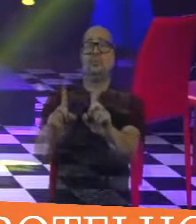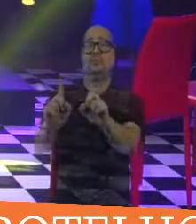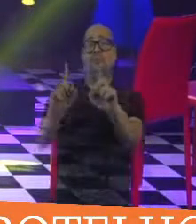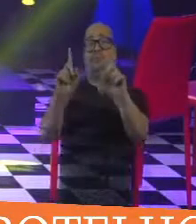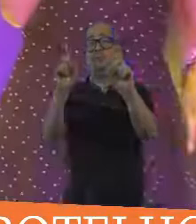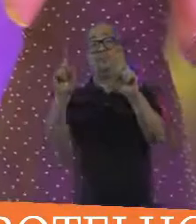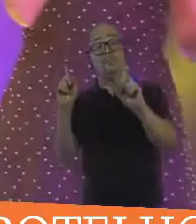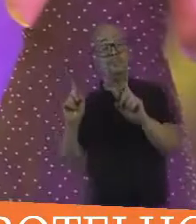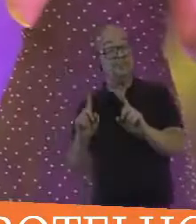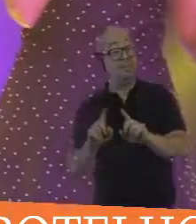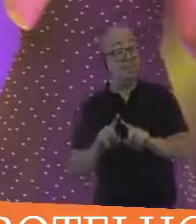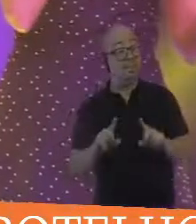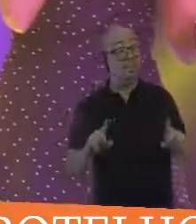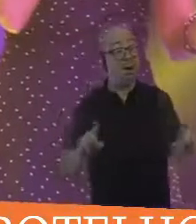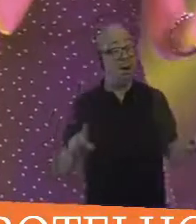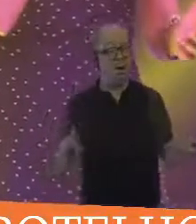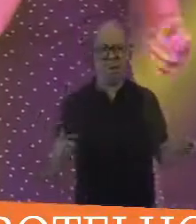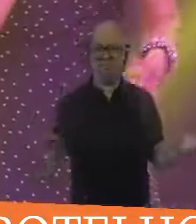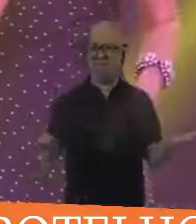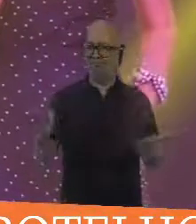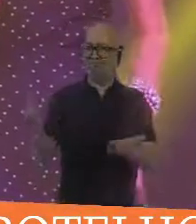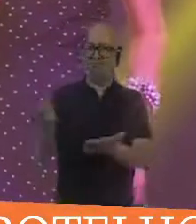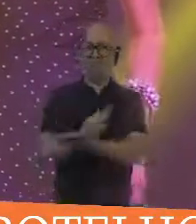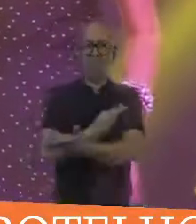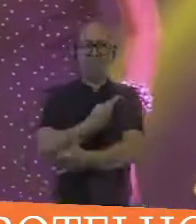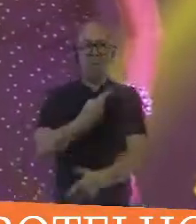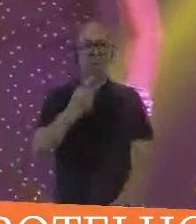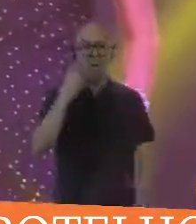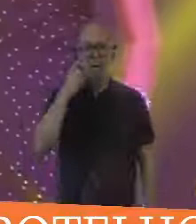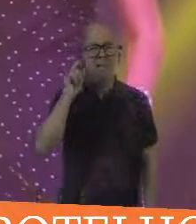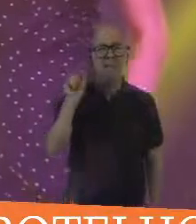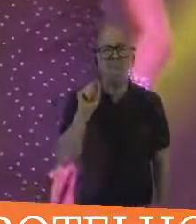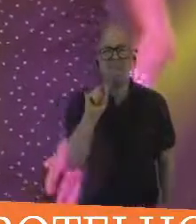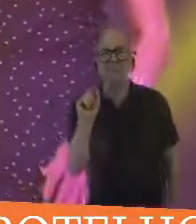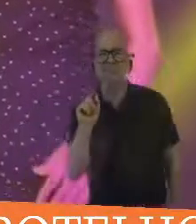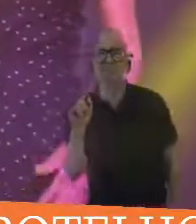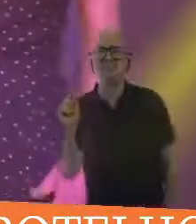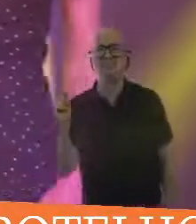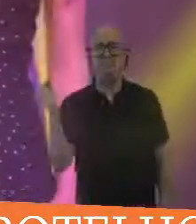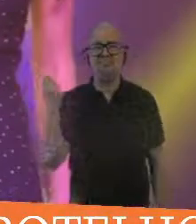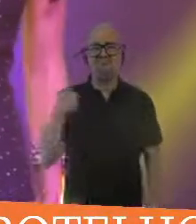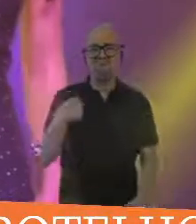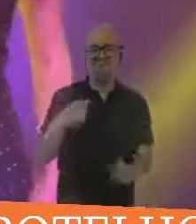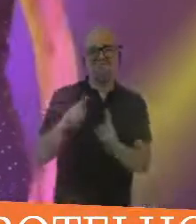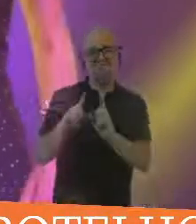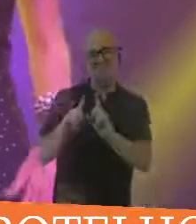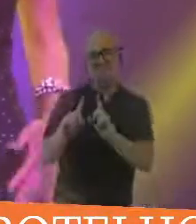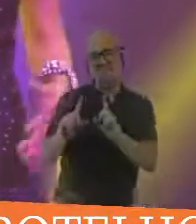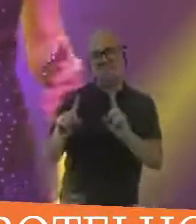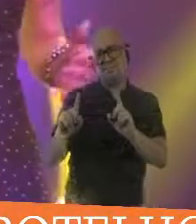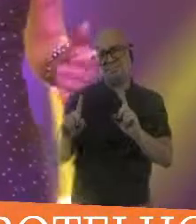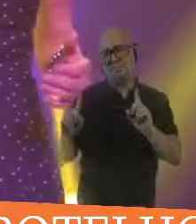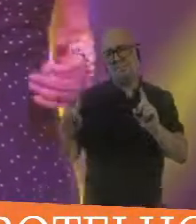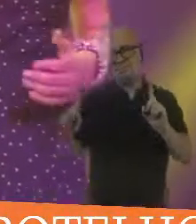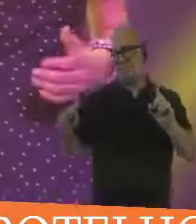for. Mas de repente fomos ficando cada dia